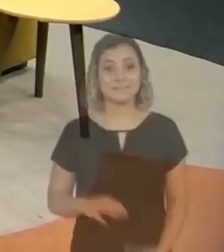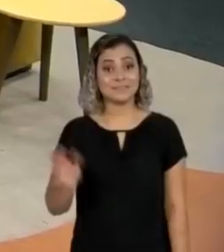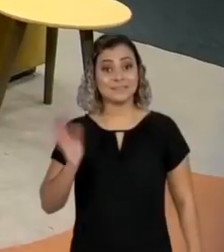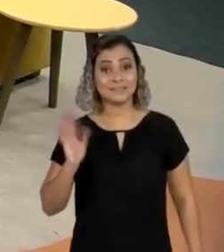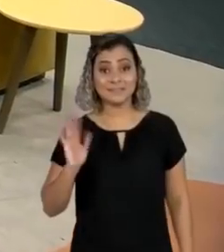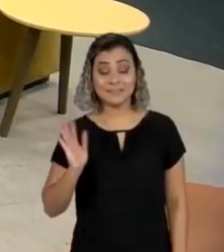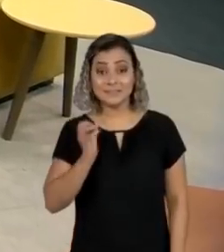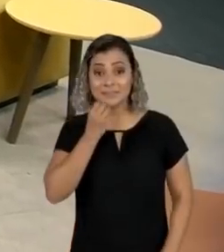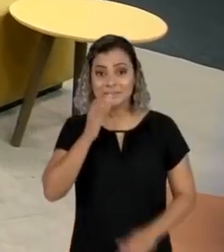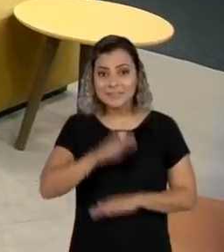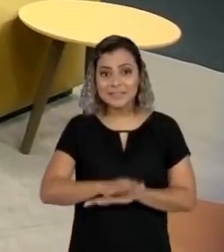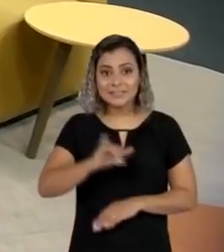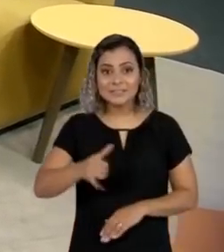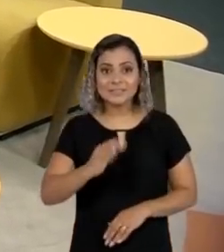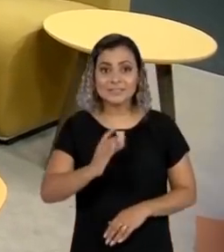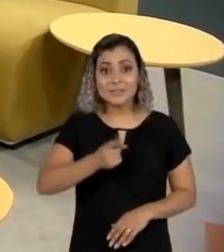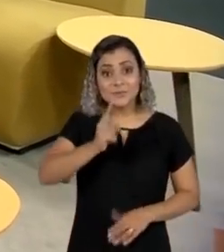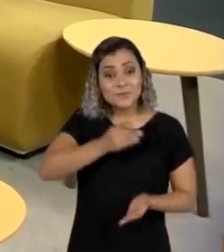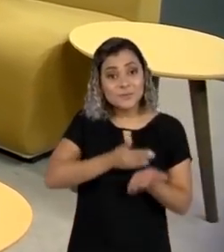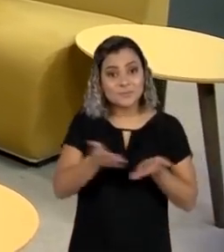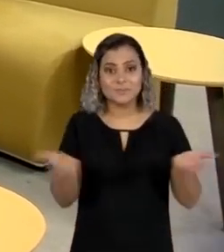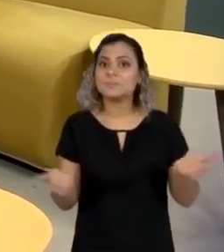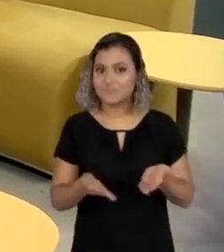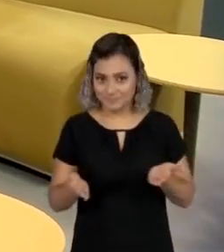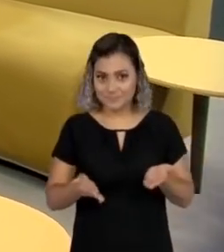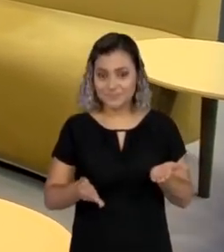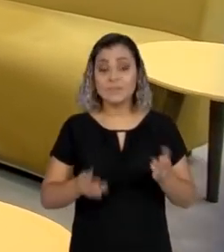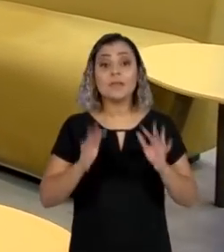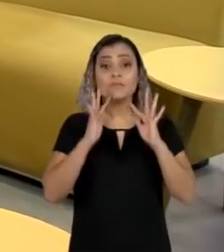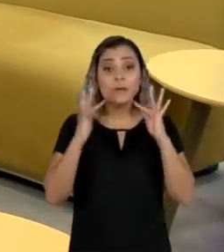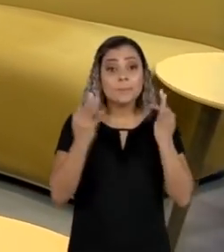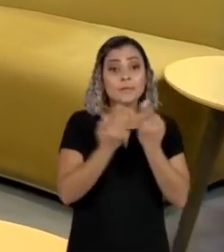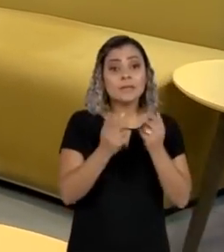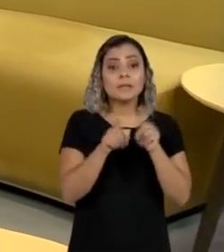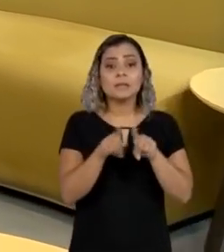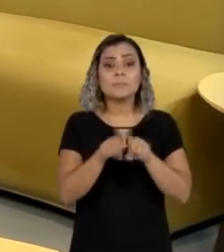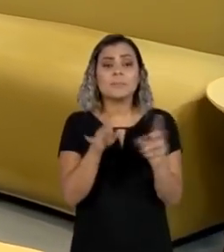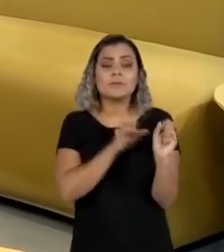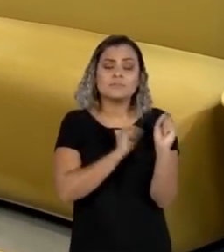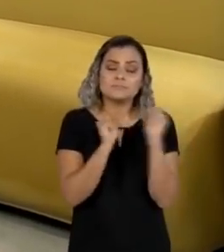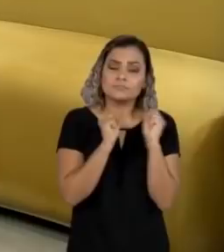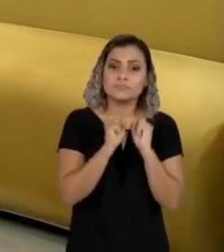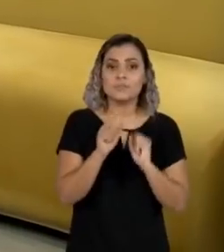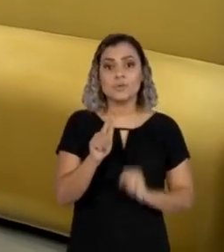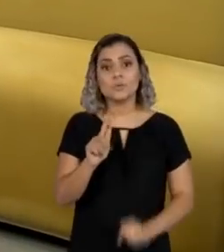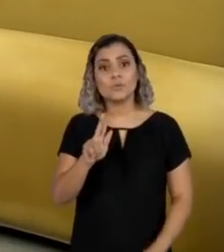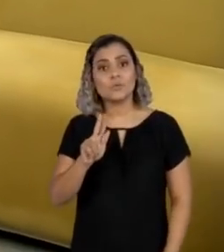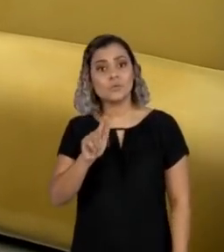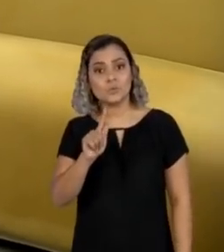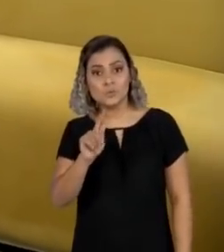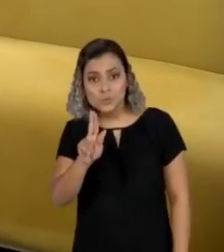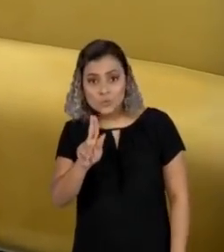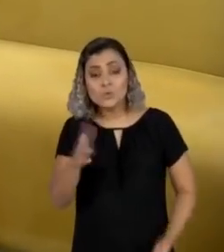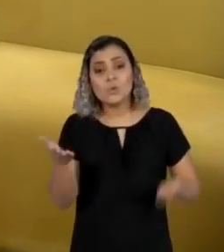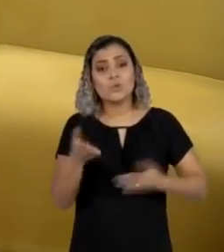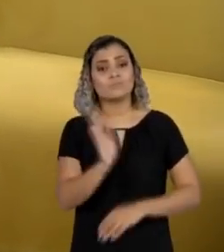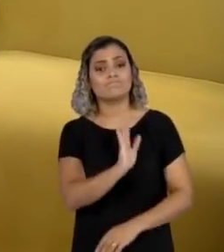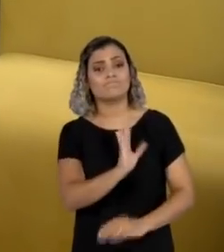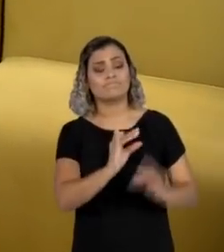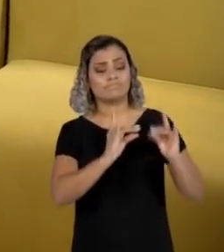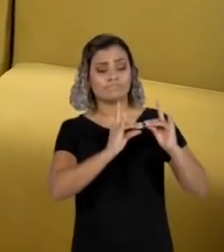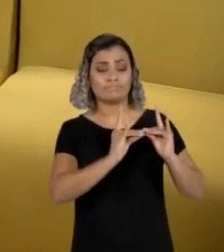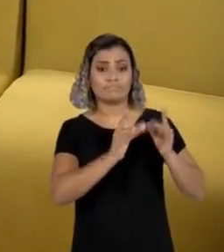Olá, boa tarde. O JC1 começa agora. Familiares e fãs de Gugu Liberato se despedem do apresentador em velório